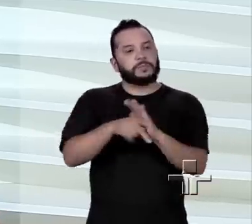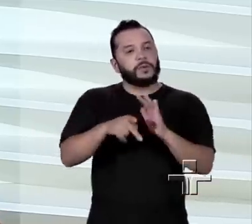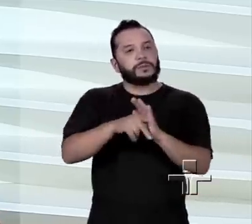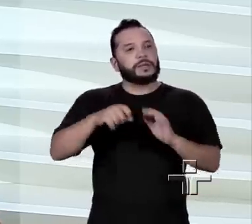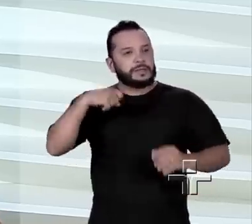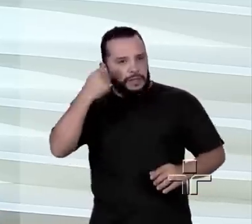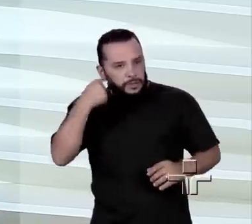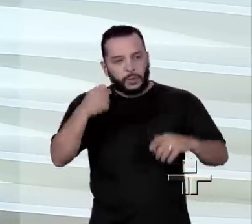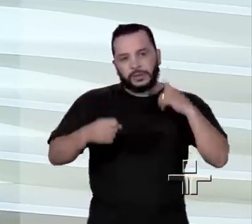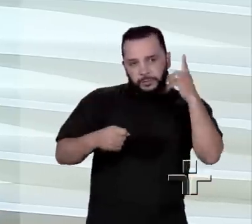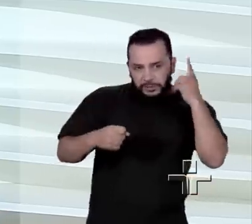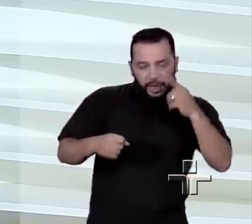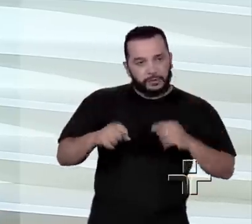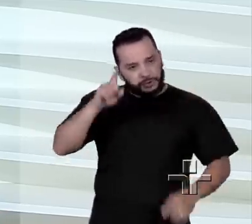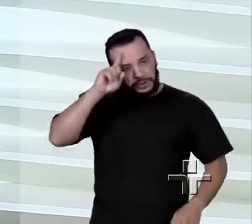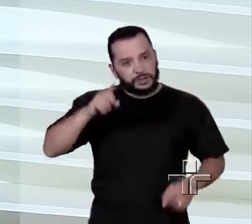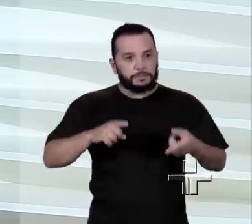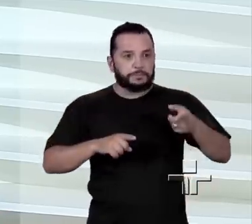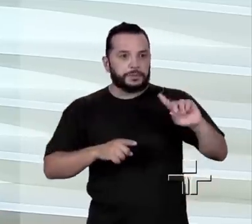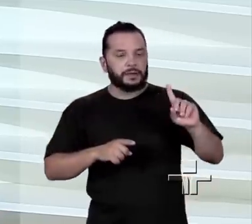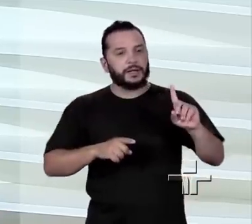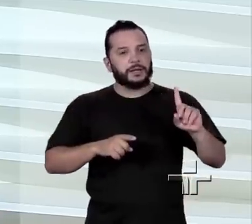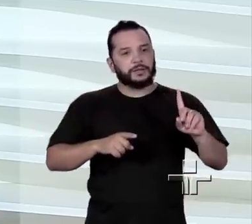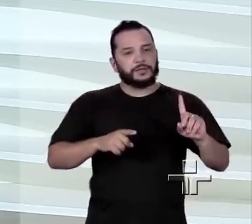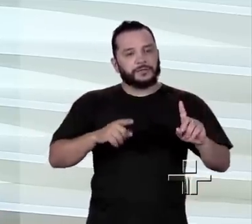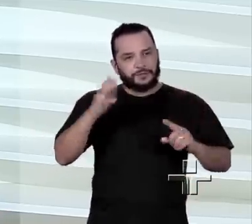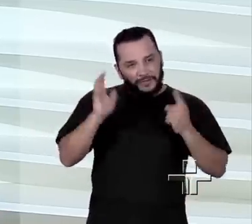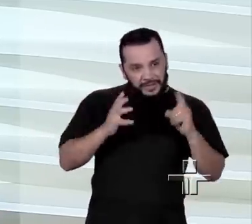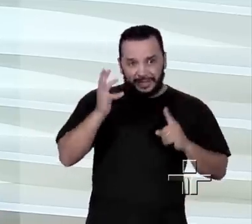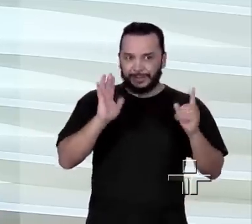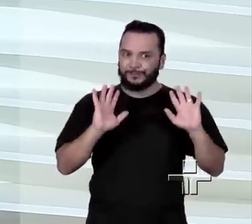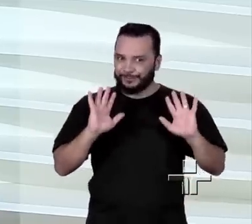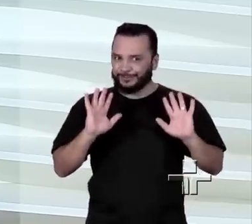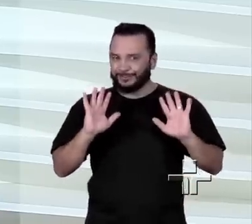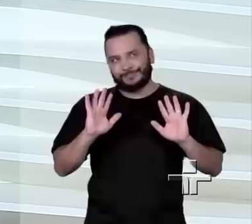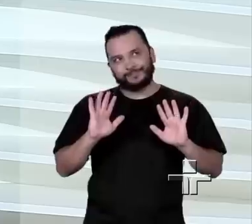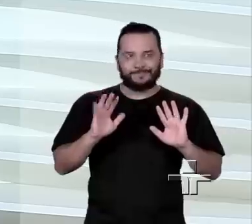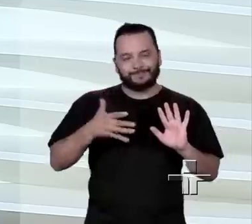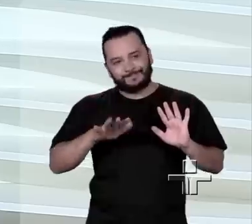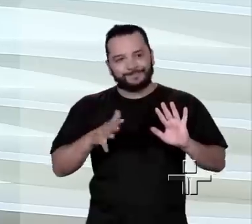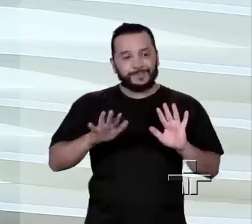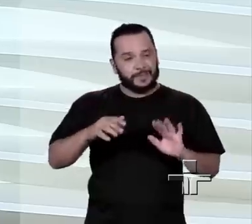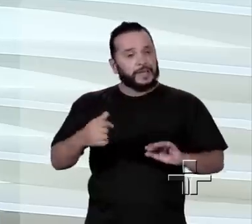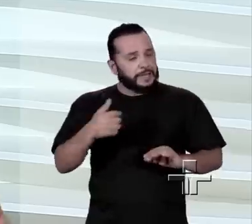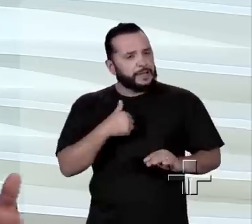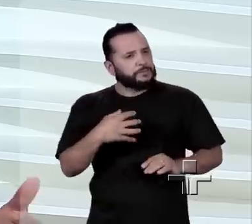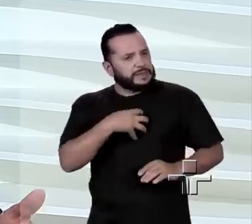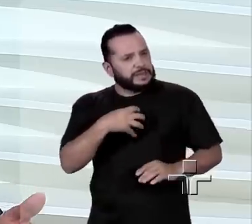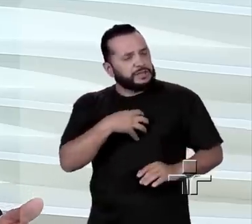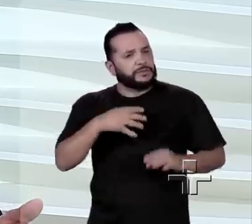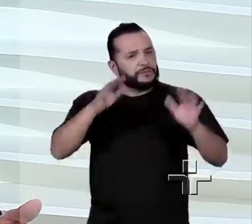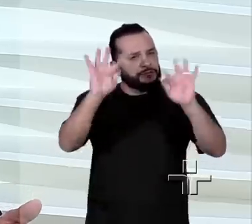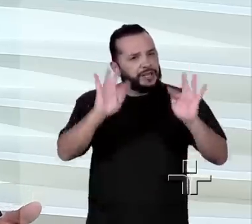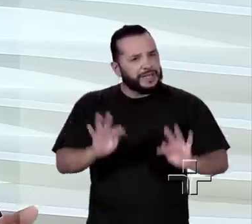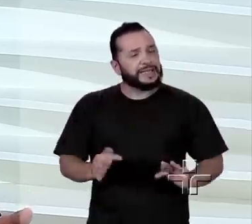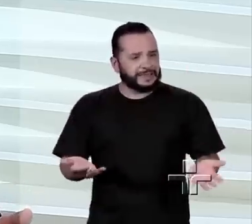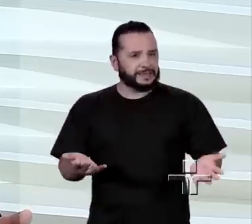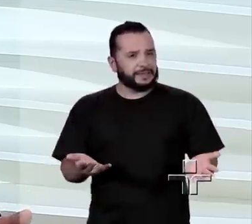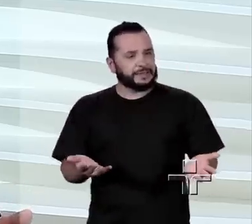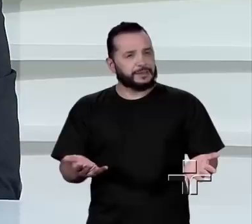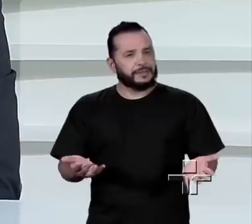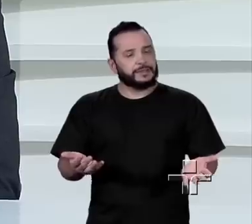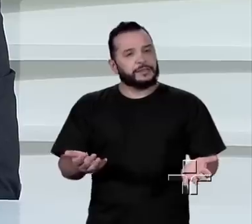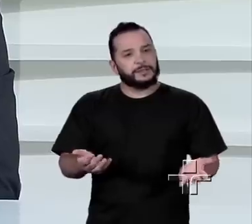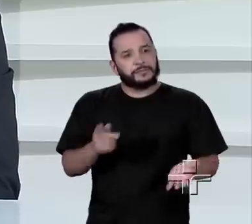fevereiro, mas eu estou me sentindo muito feliz e esperançoso e com as manifestações... Eu acho que tem risco